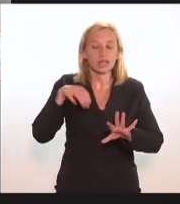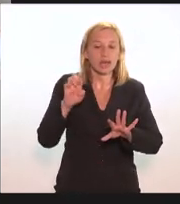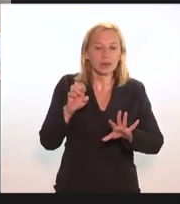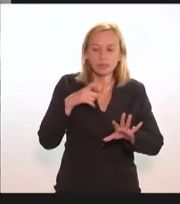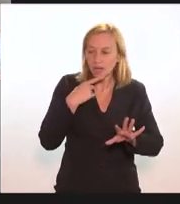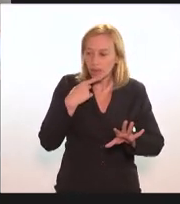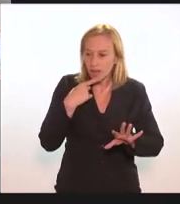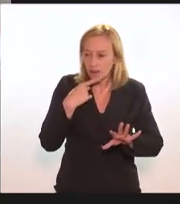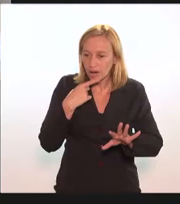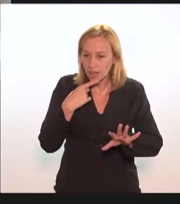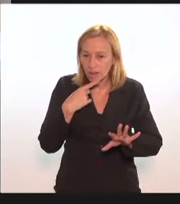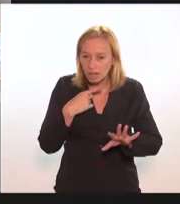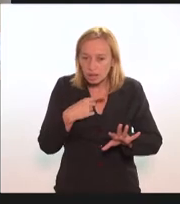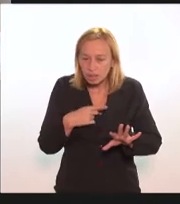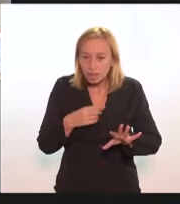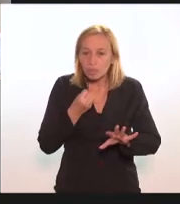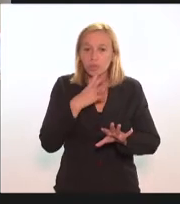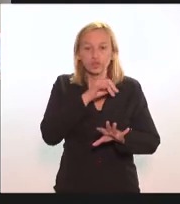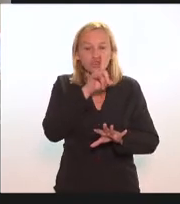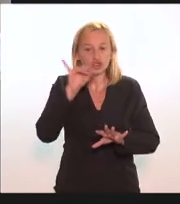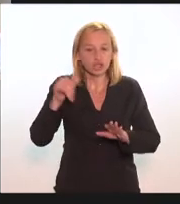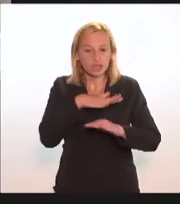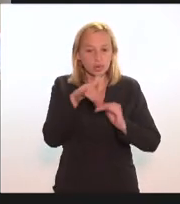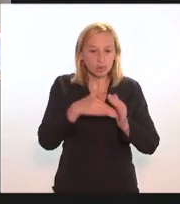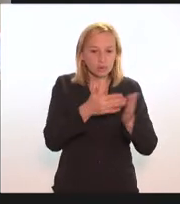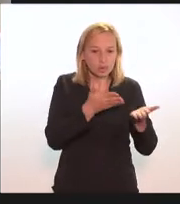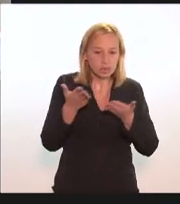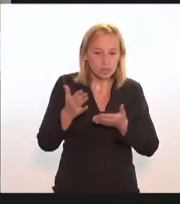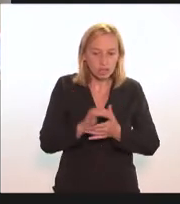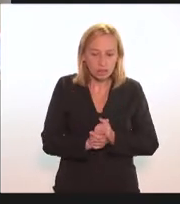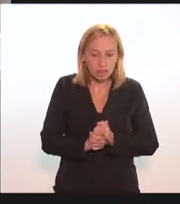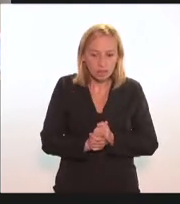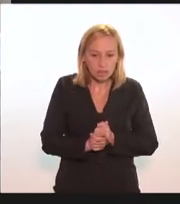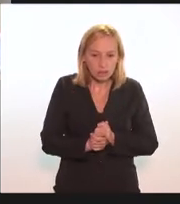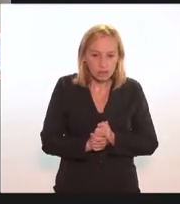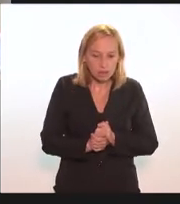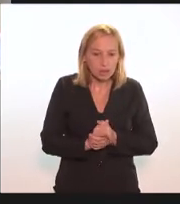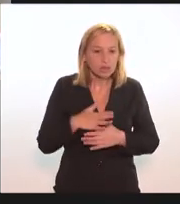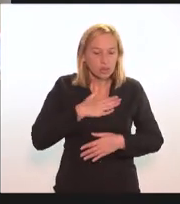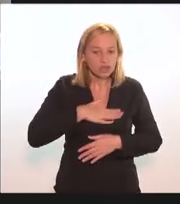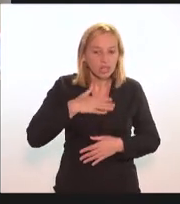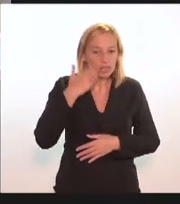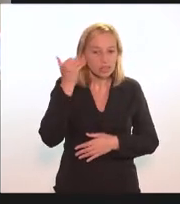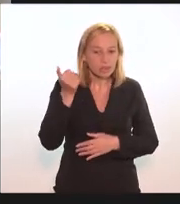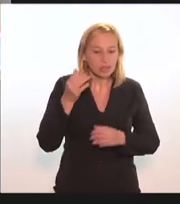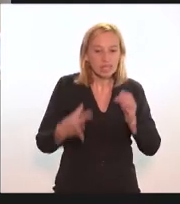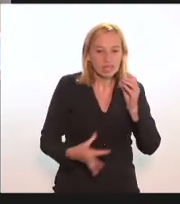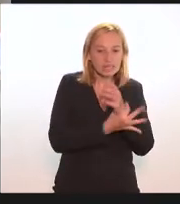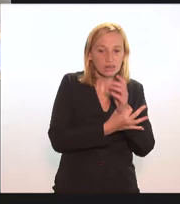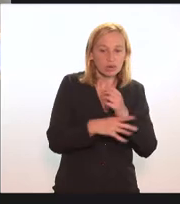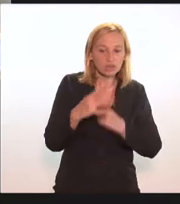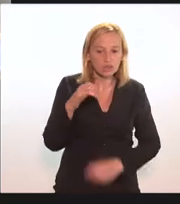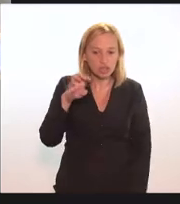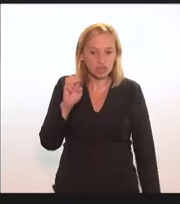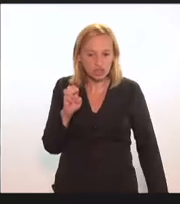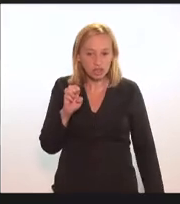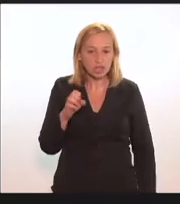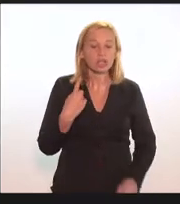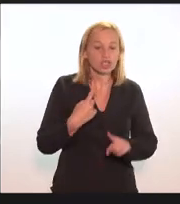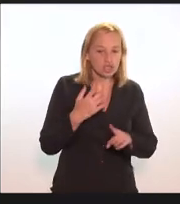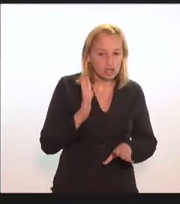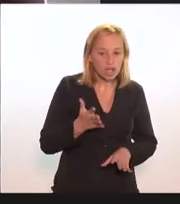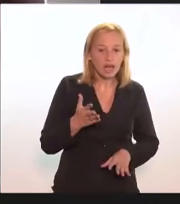antes de mais nada, bom dia aí a todos. Eu gostaria de saber a respeito da segurança dos agentes, porque eu já